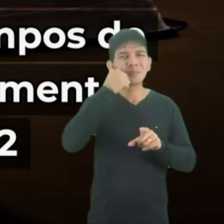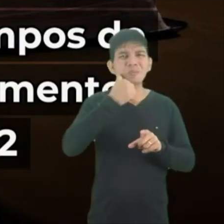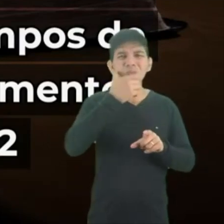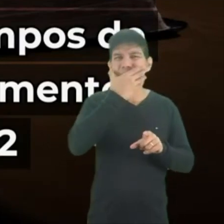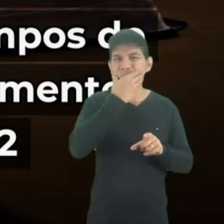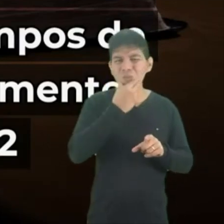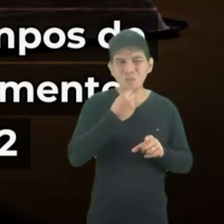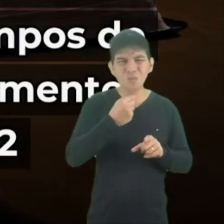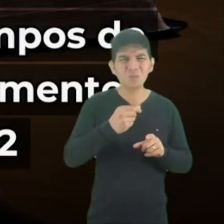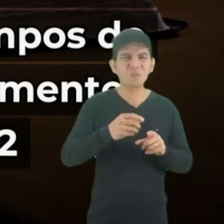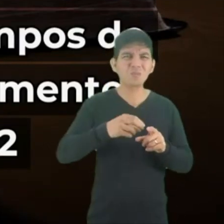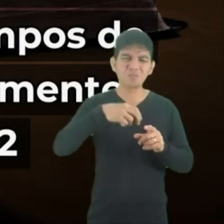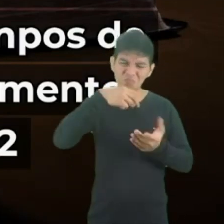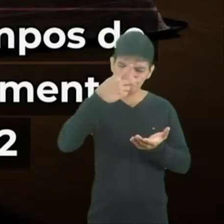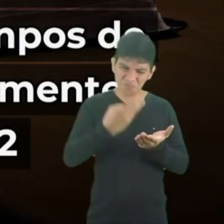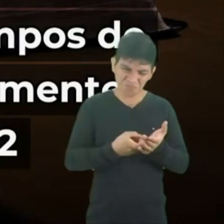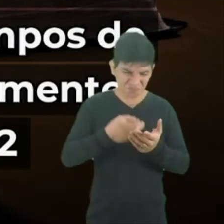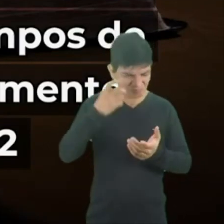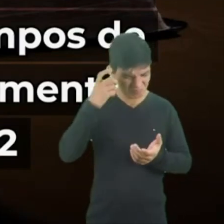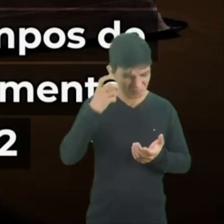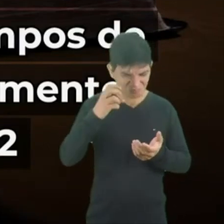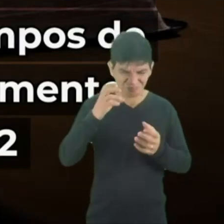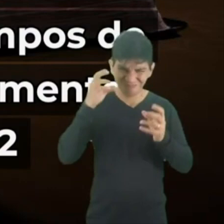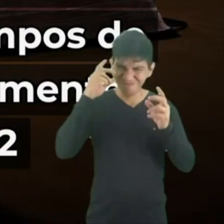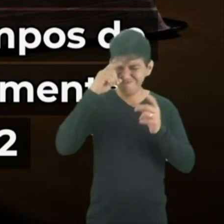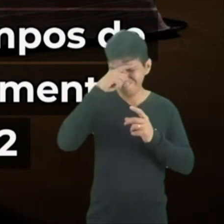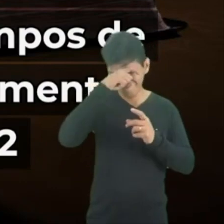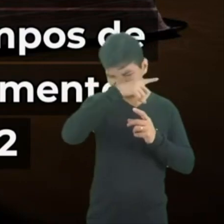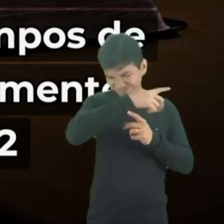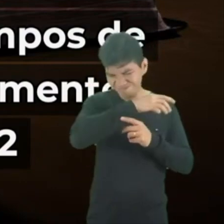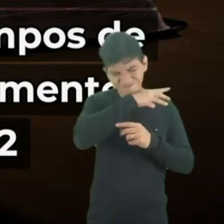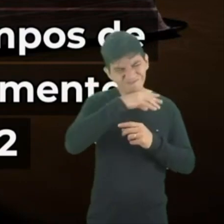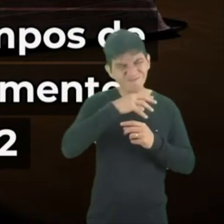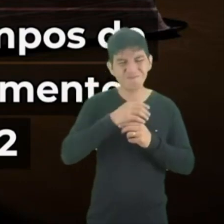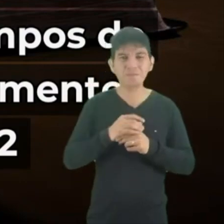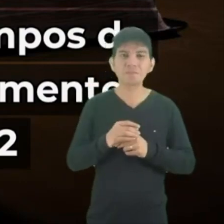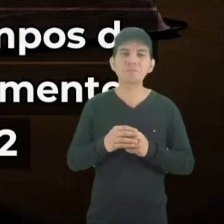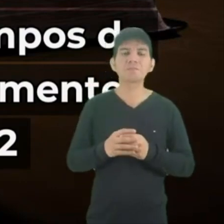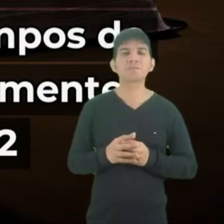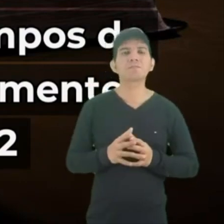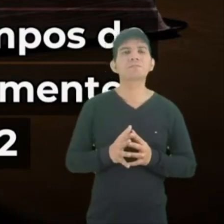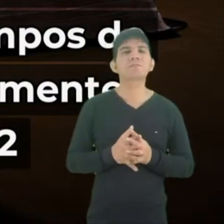cai inesperadamente sobre eles.